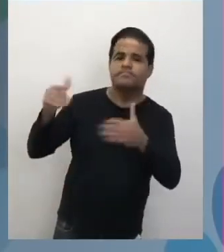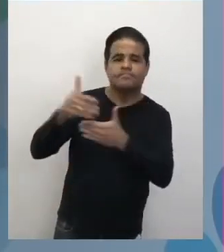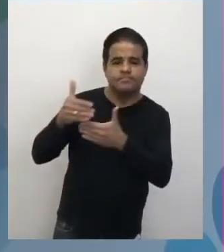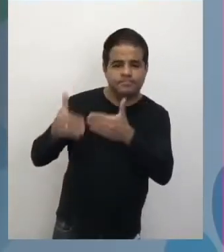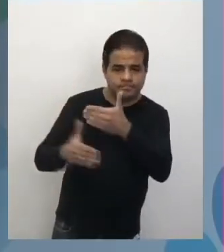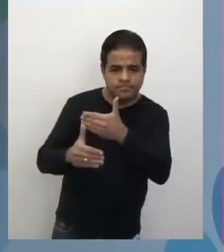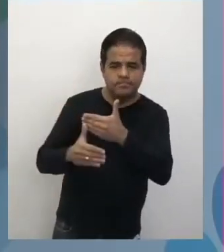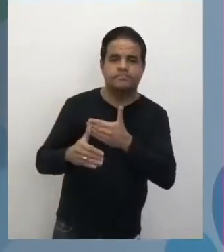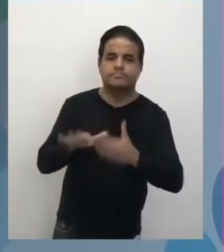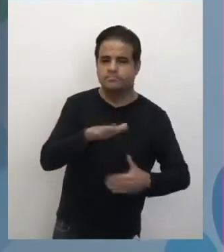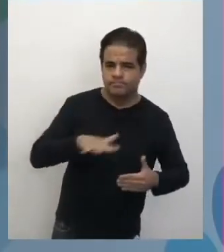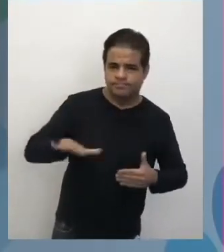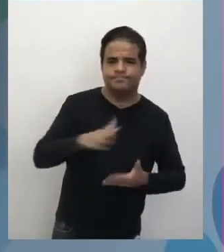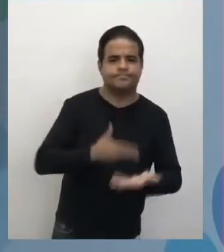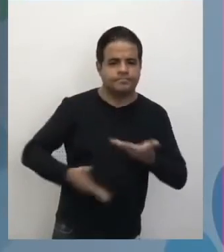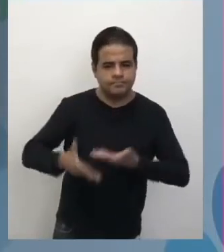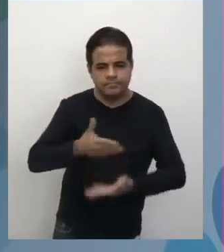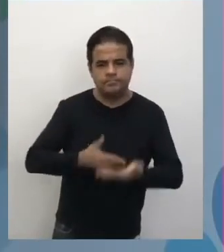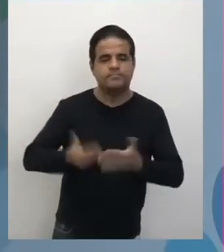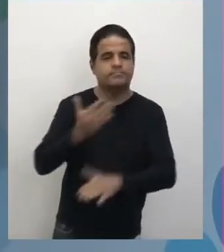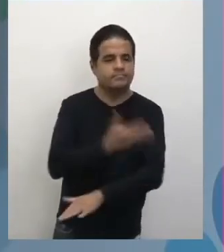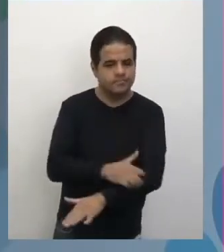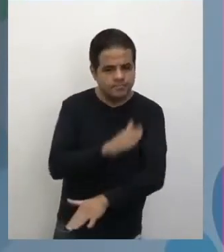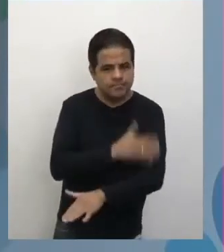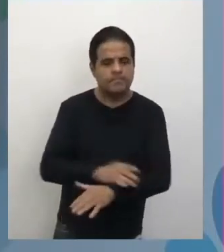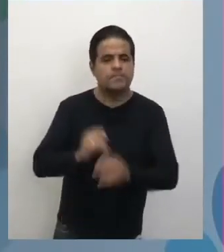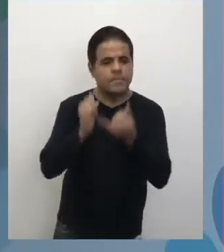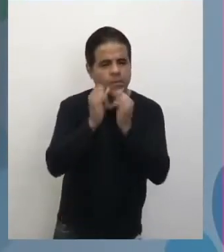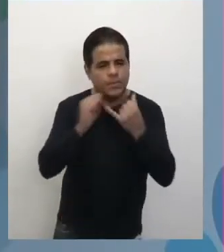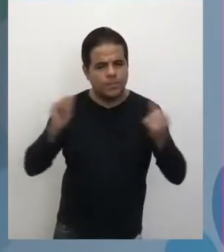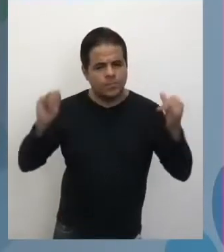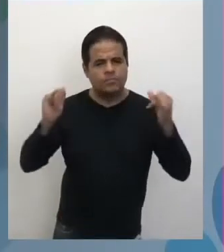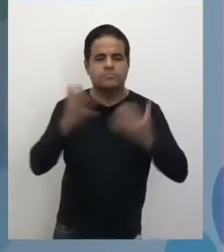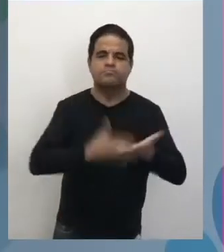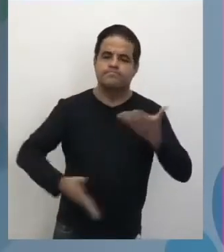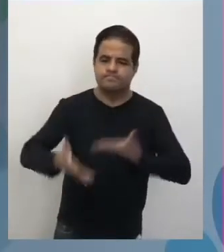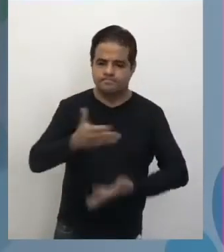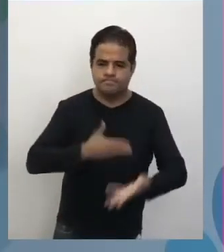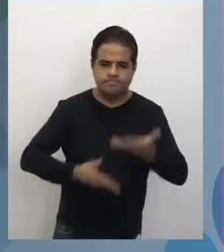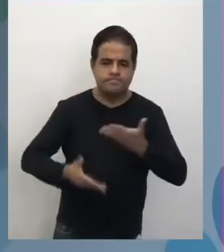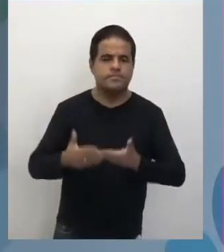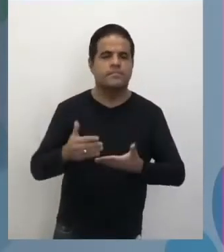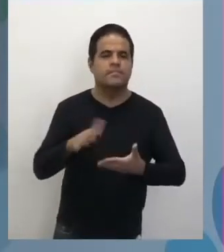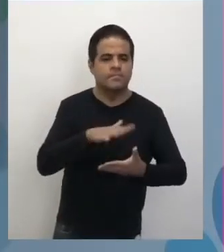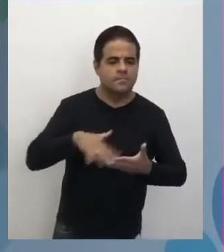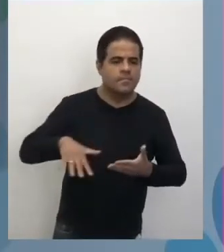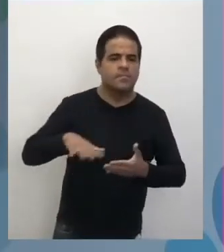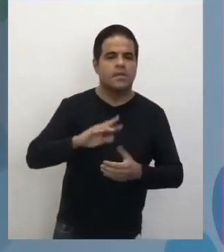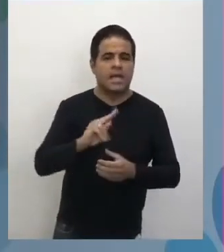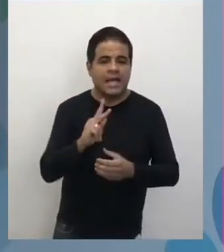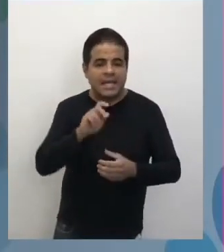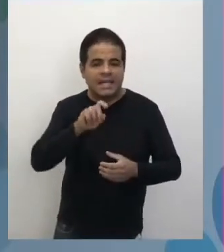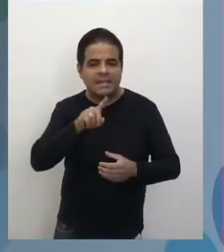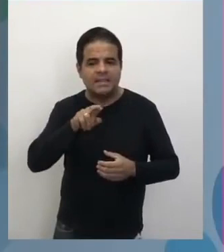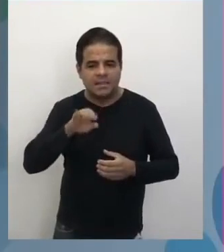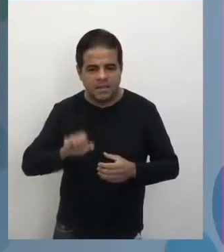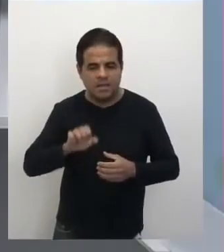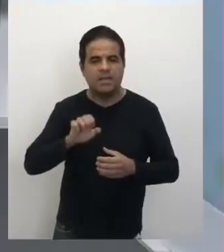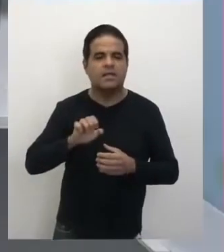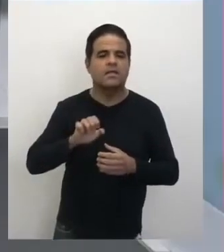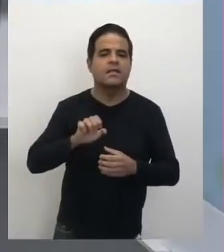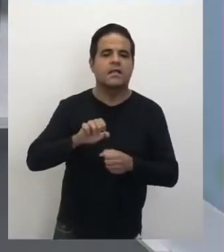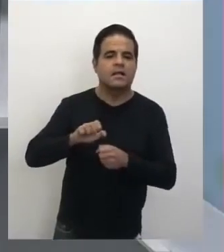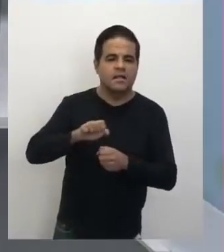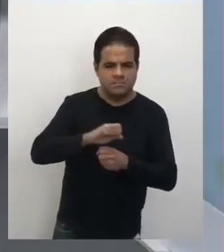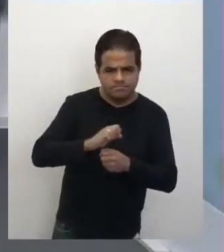com seus professores, relacionados aí à energia relacionada dentro de uma hidrelétrica. Rússio, quero te agradecer